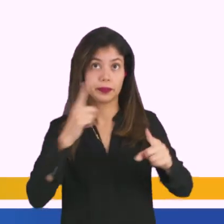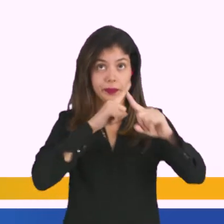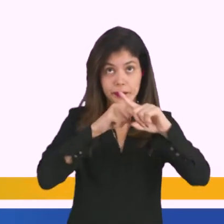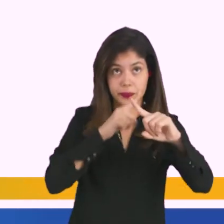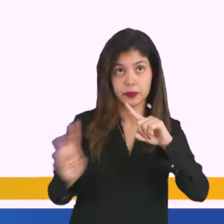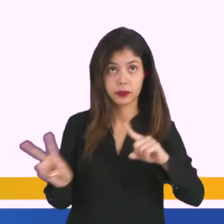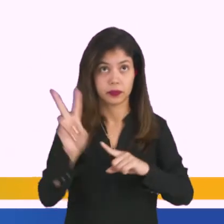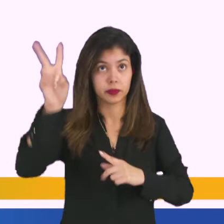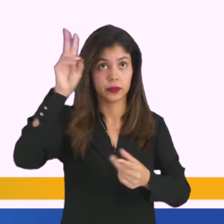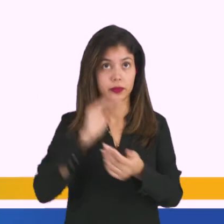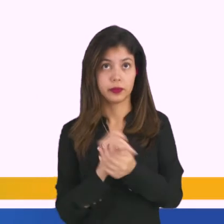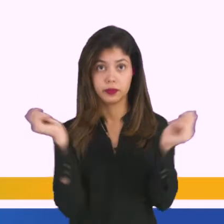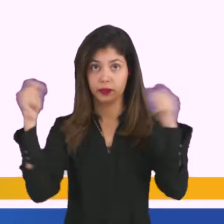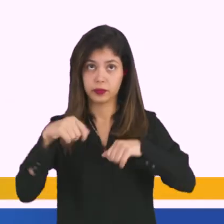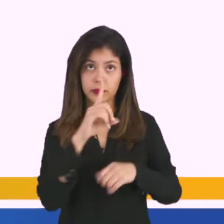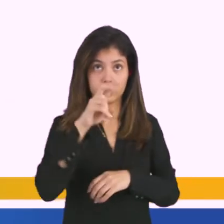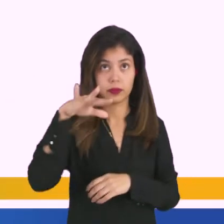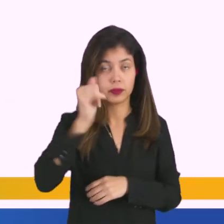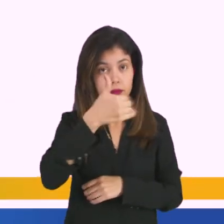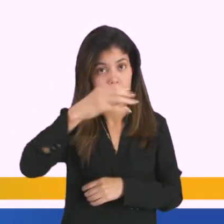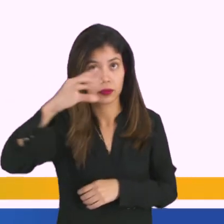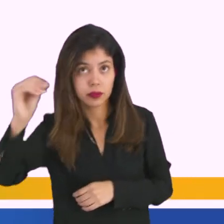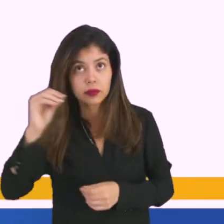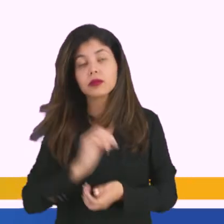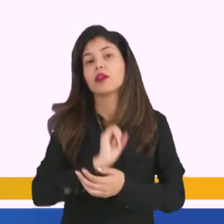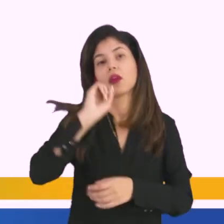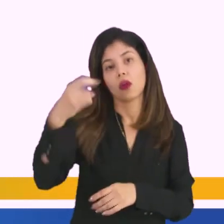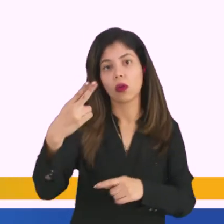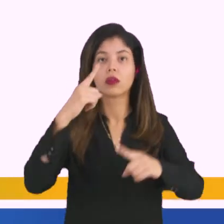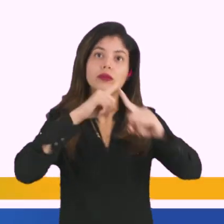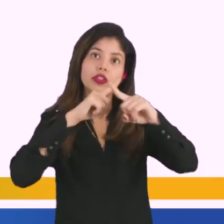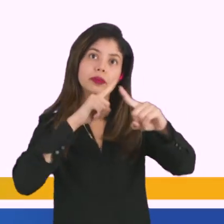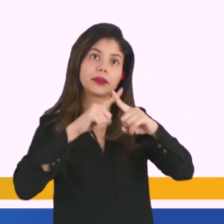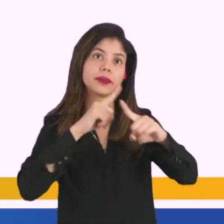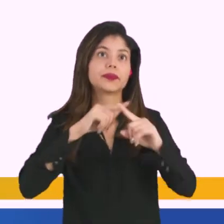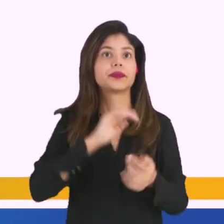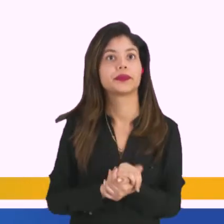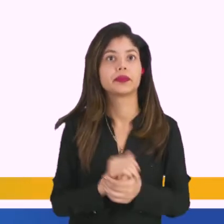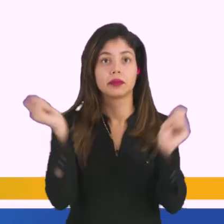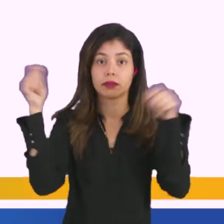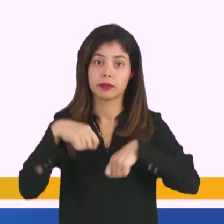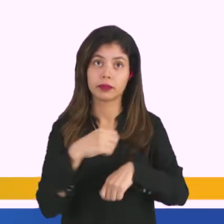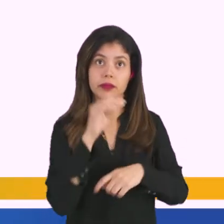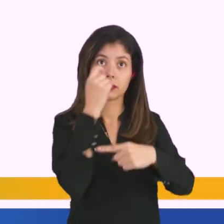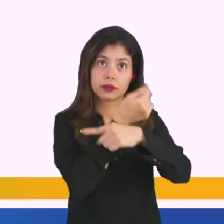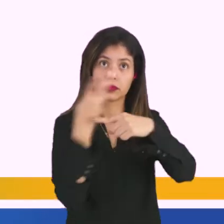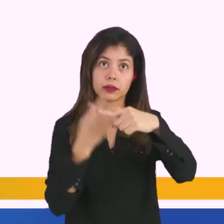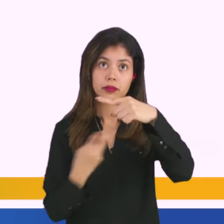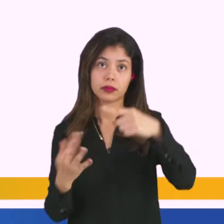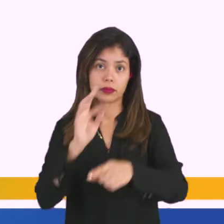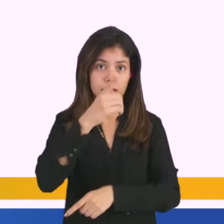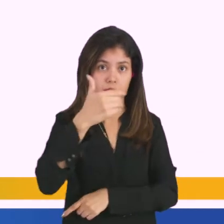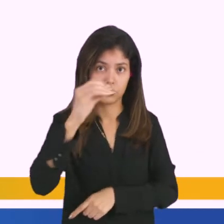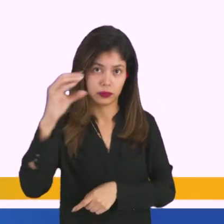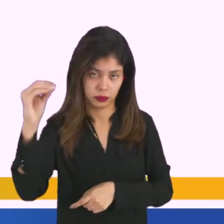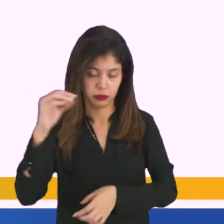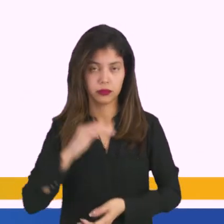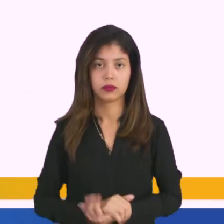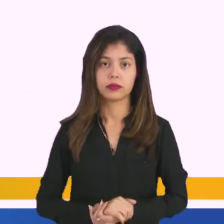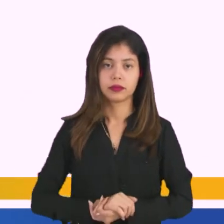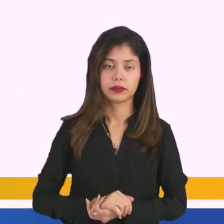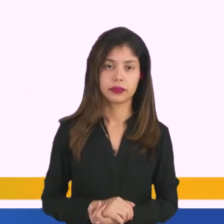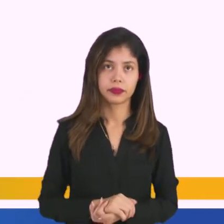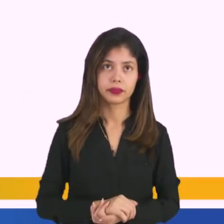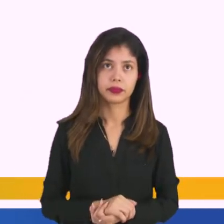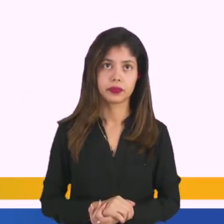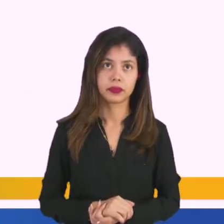posso multiplicar o valor da probabilidade em decimal por 100 ou multiplicar a probabilidade em forma fracionária também por